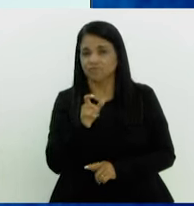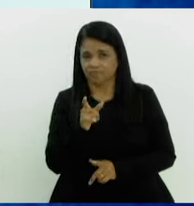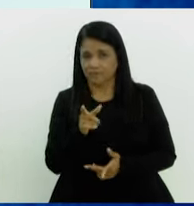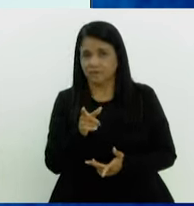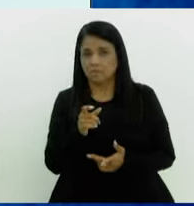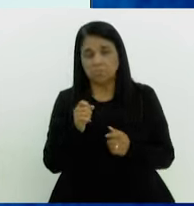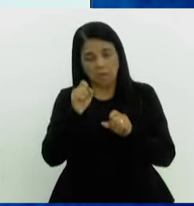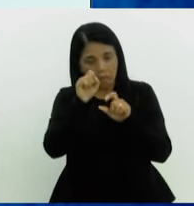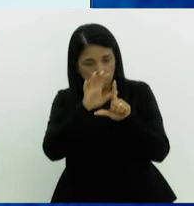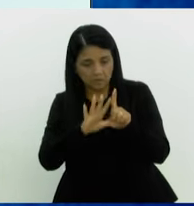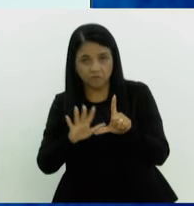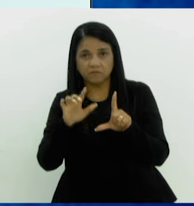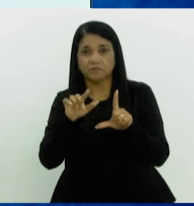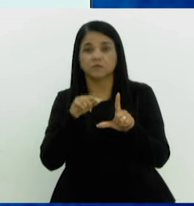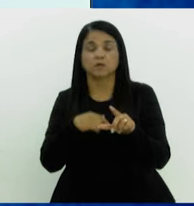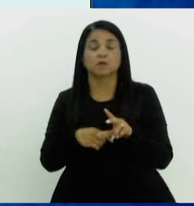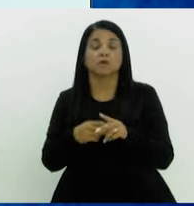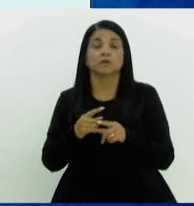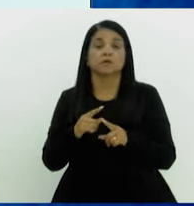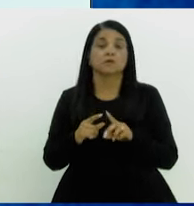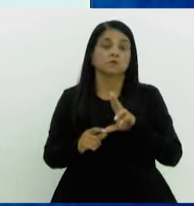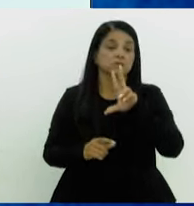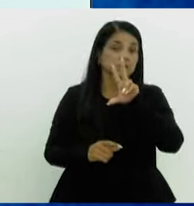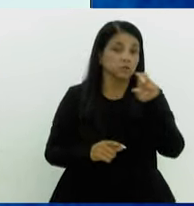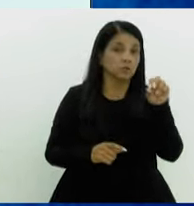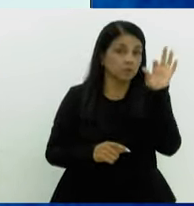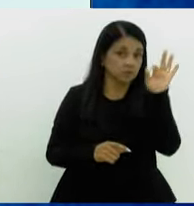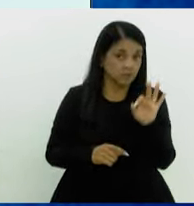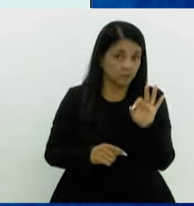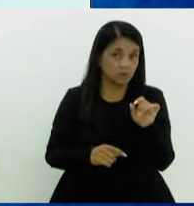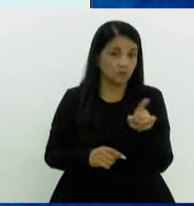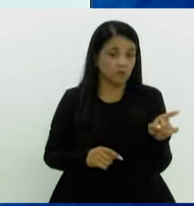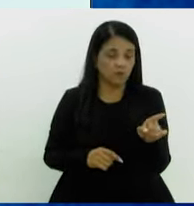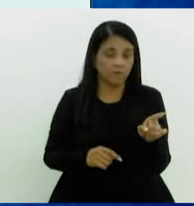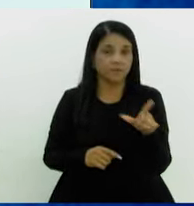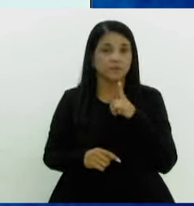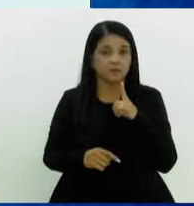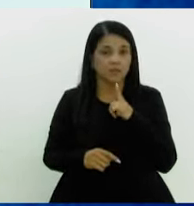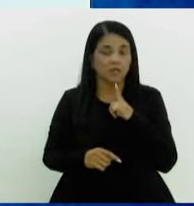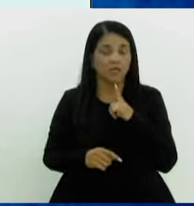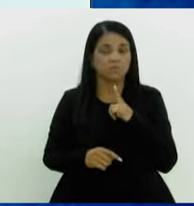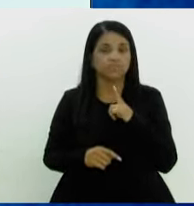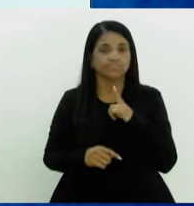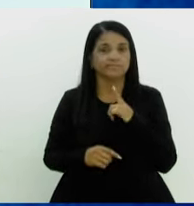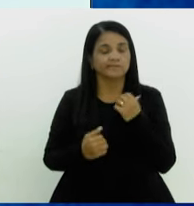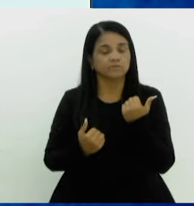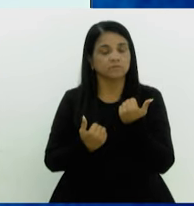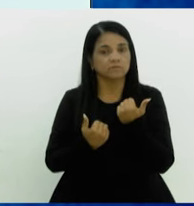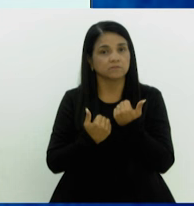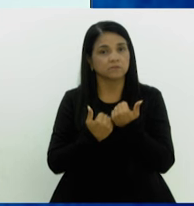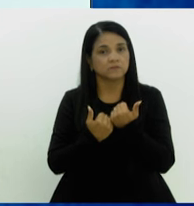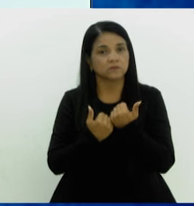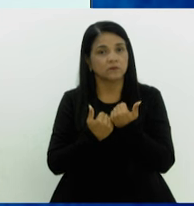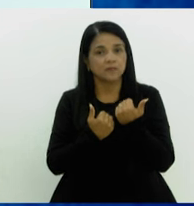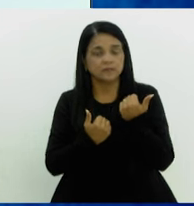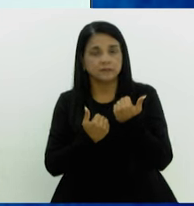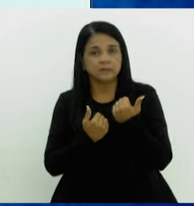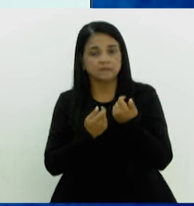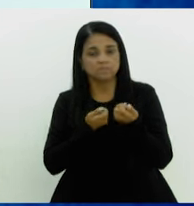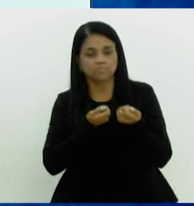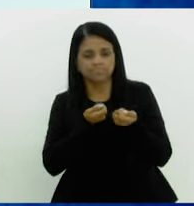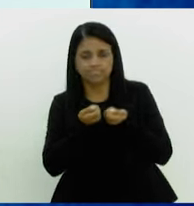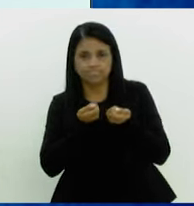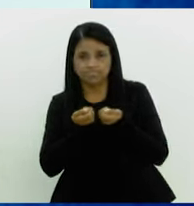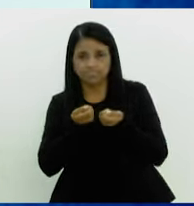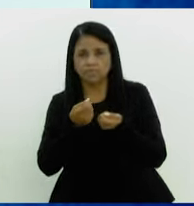o que que acontece com os outros 50% existe uma assistente de moderação e eu até lembro